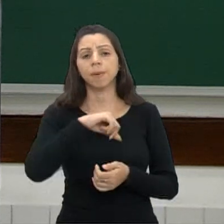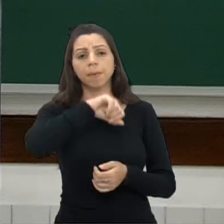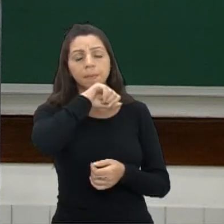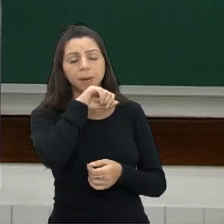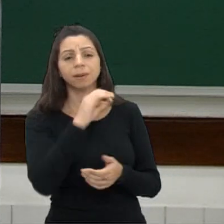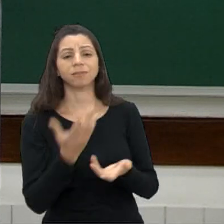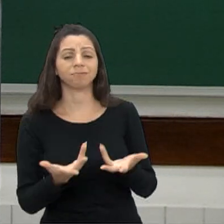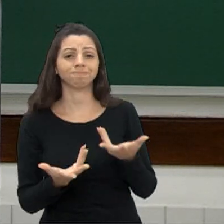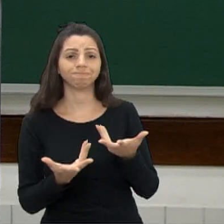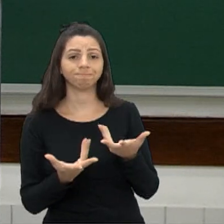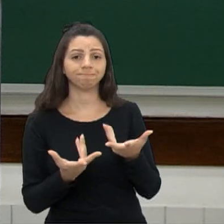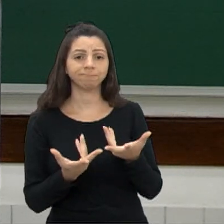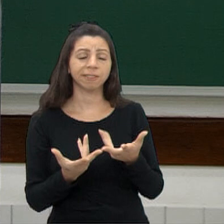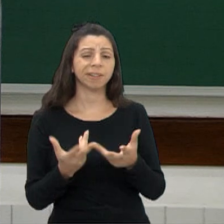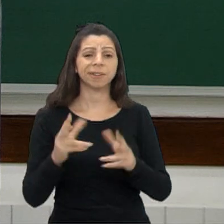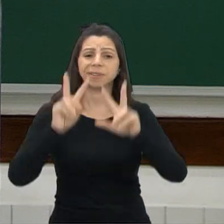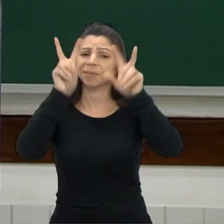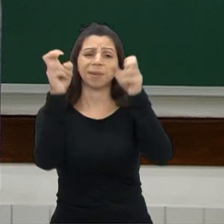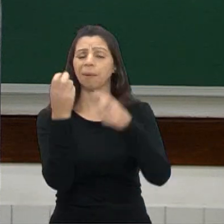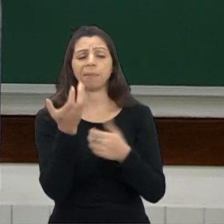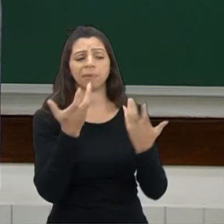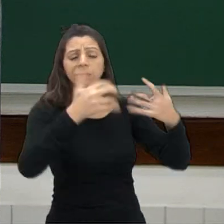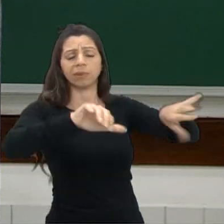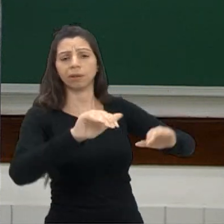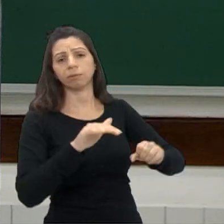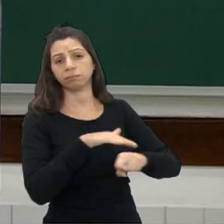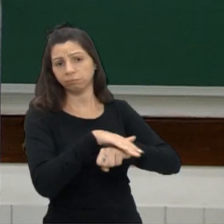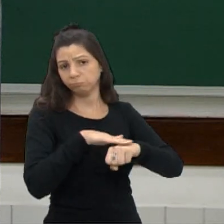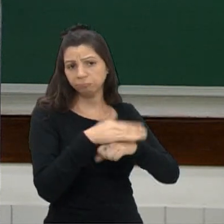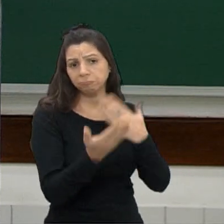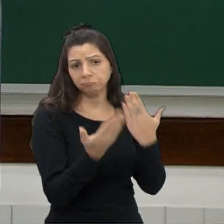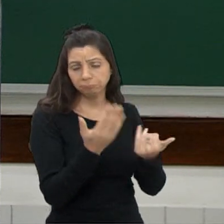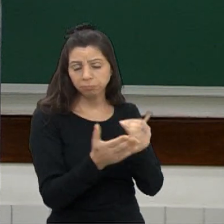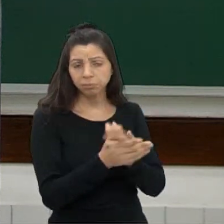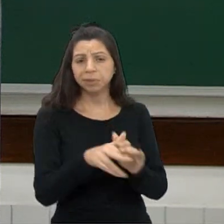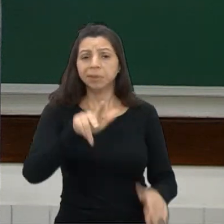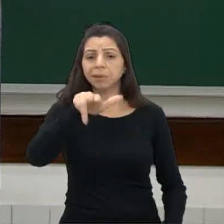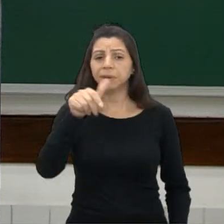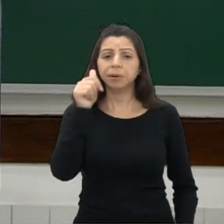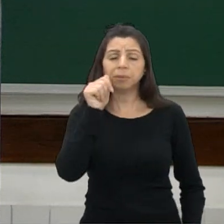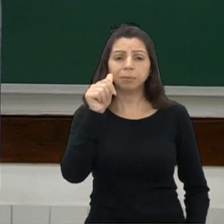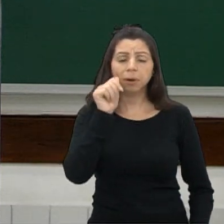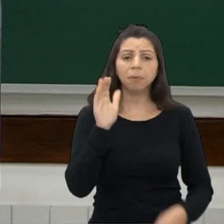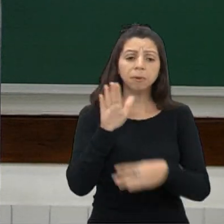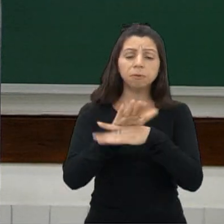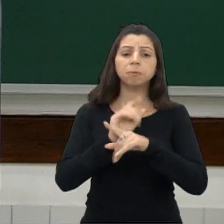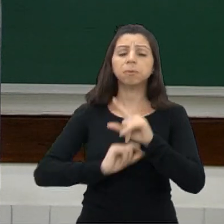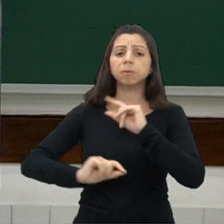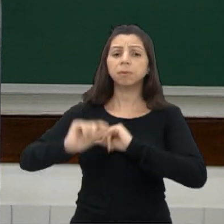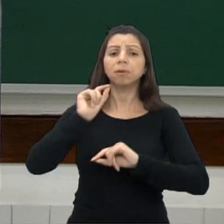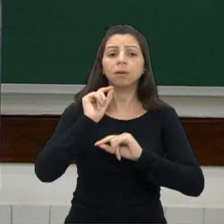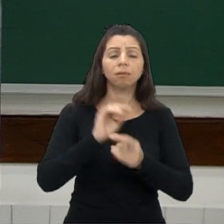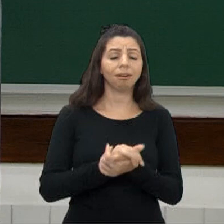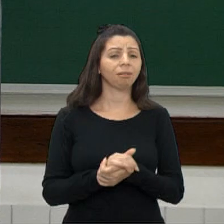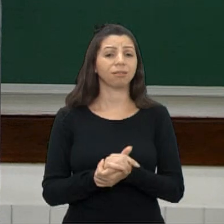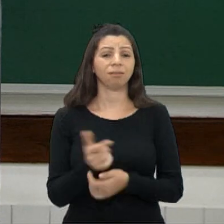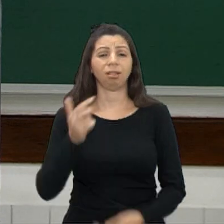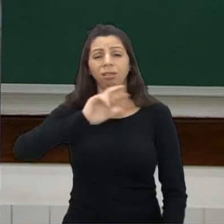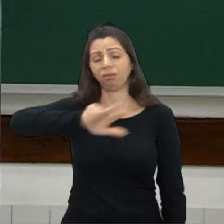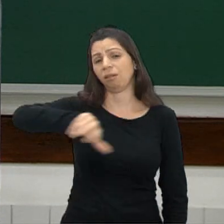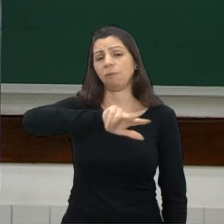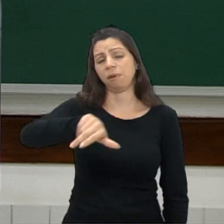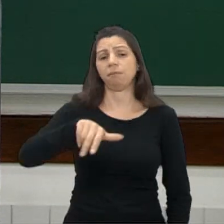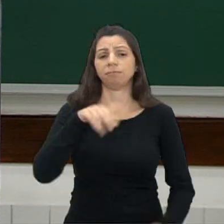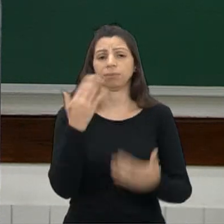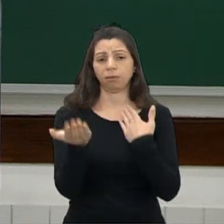sequência, já disse que sobre esse assunto ele não quer conversar. E a irmã também ajuda, falando que não, esse assunto não